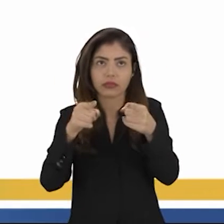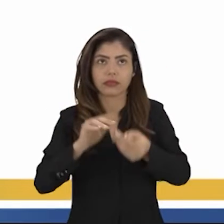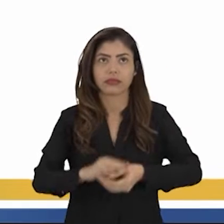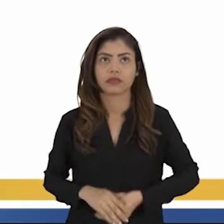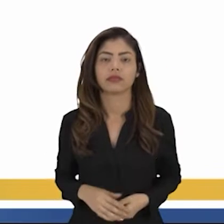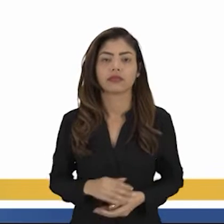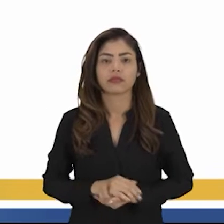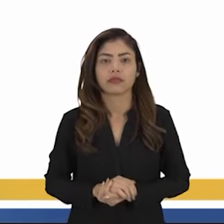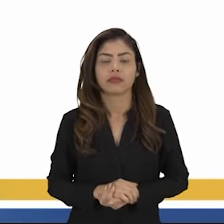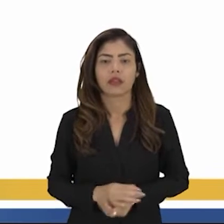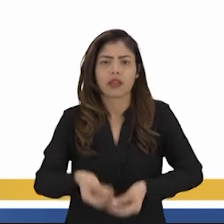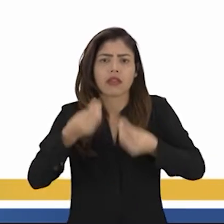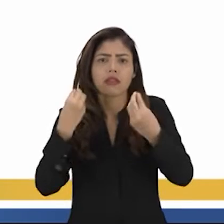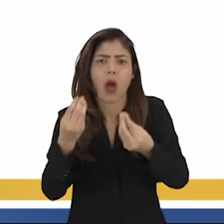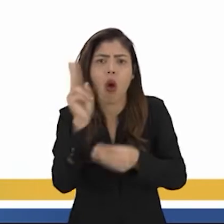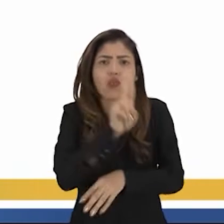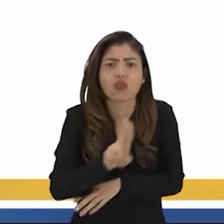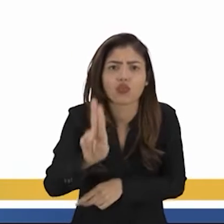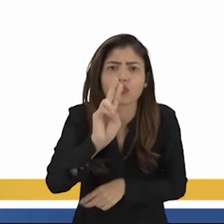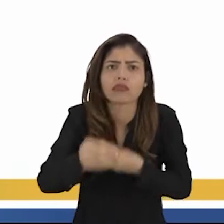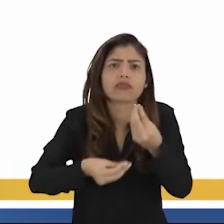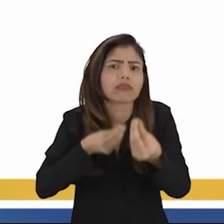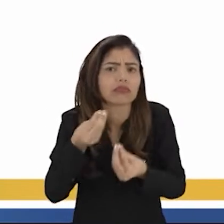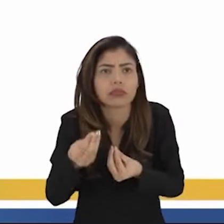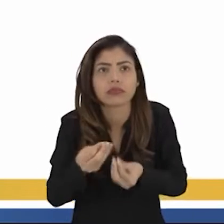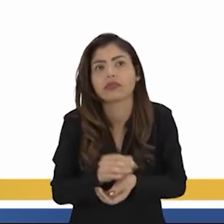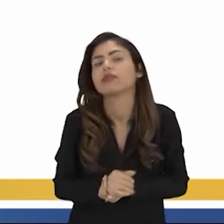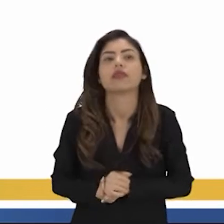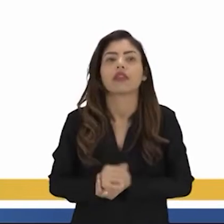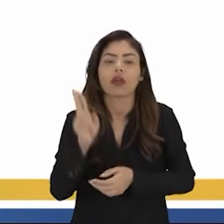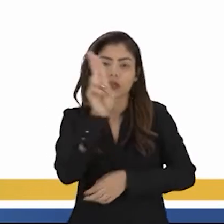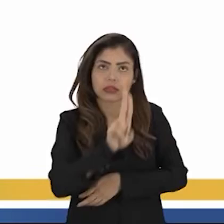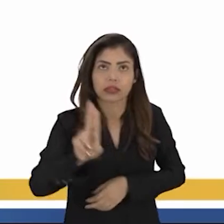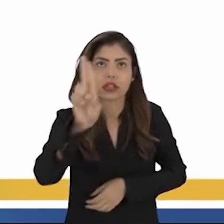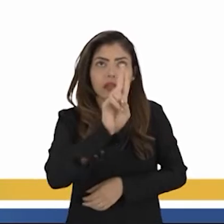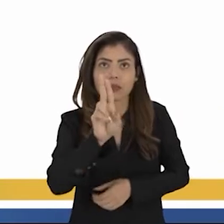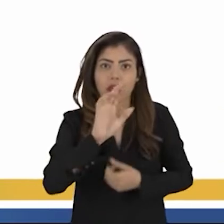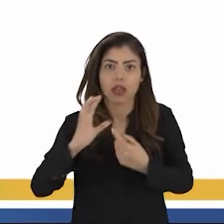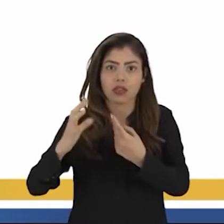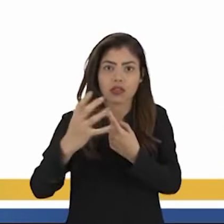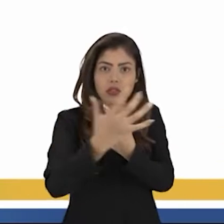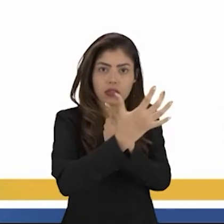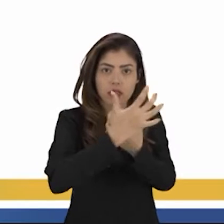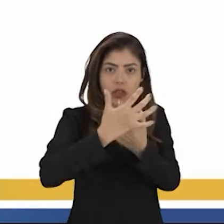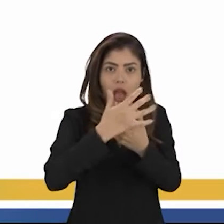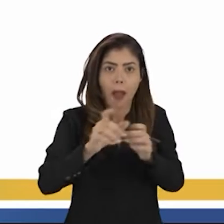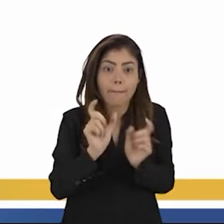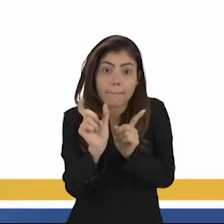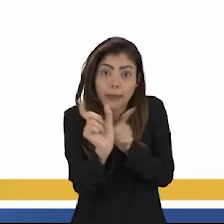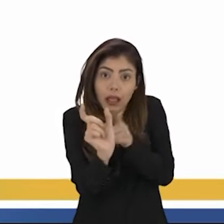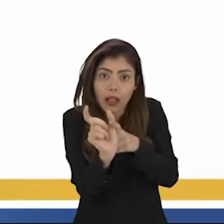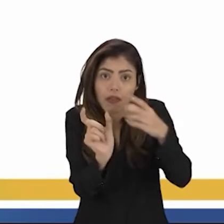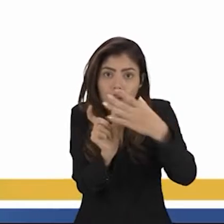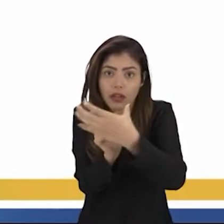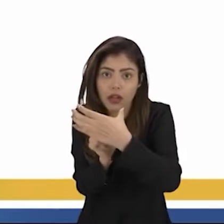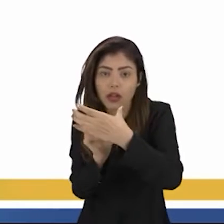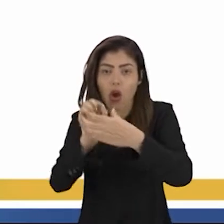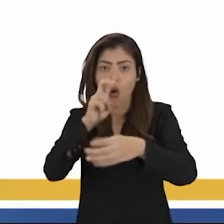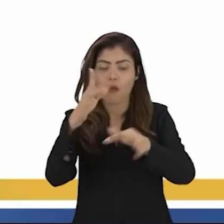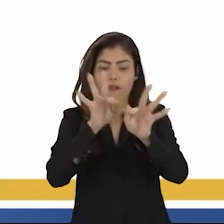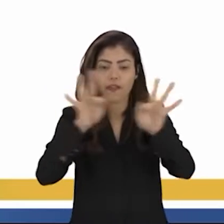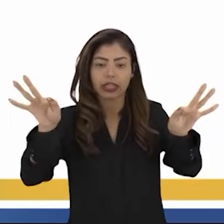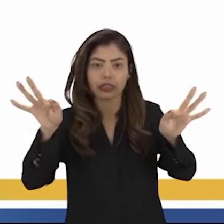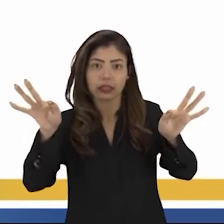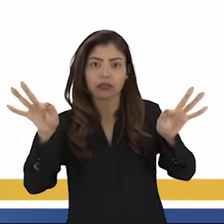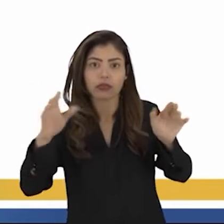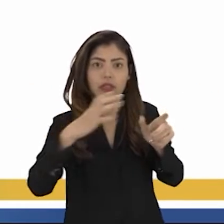Parênteses. Para que serve ou onde eu utilizo esses parênteses? Eles são usados para isolar palavras ou frases intercaladas de